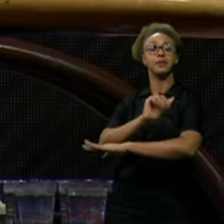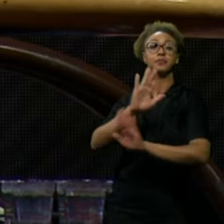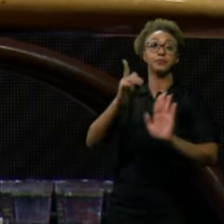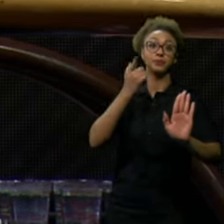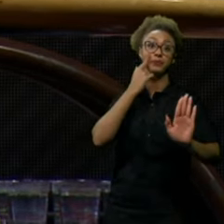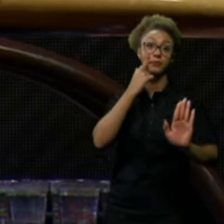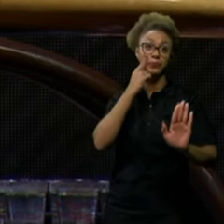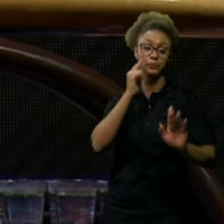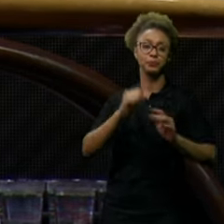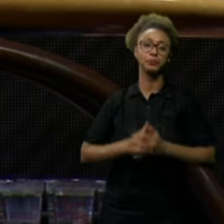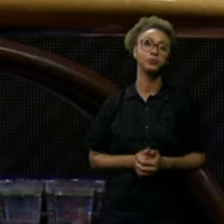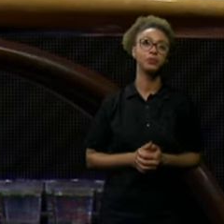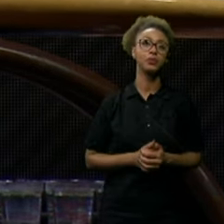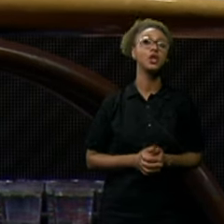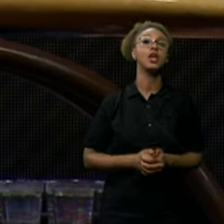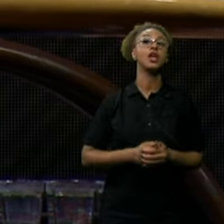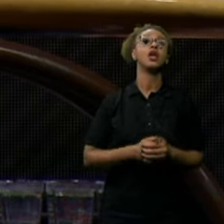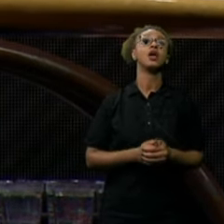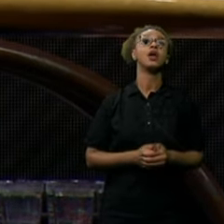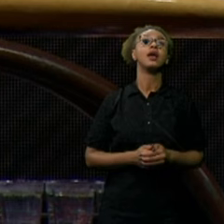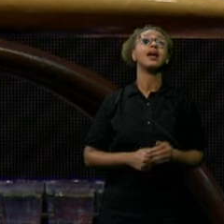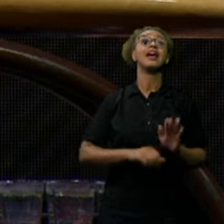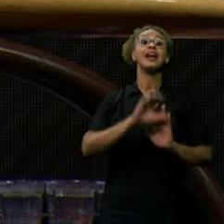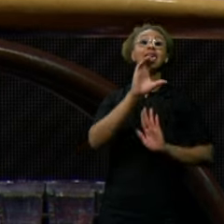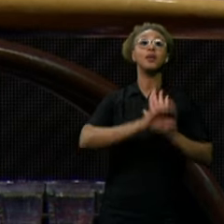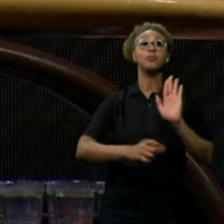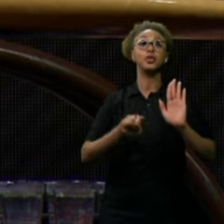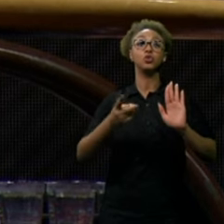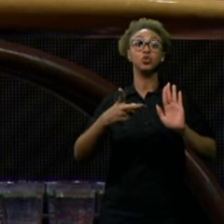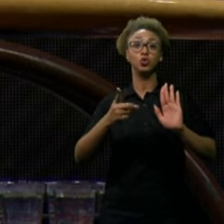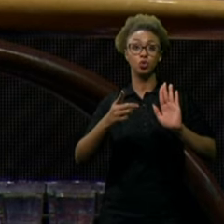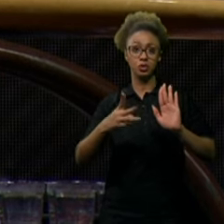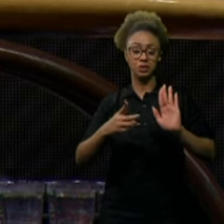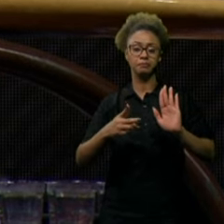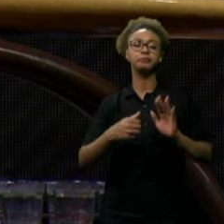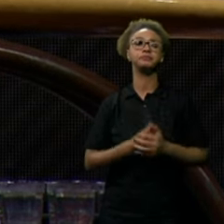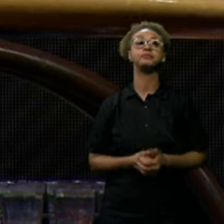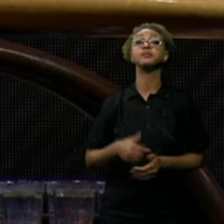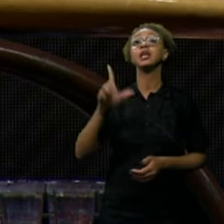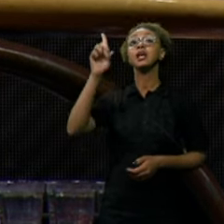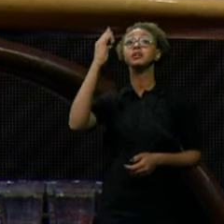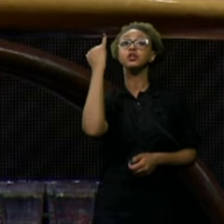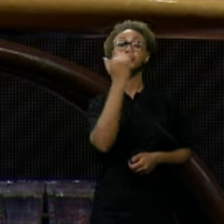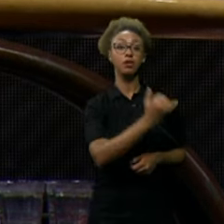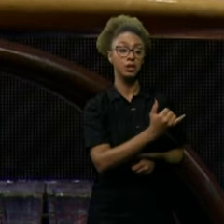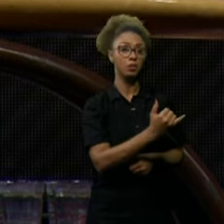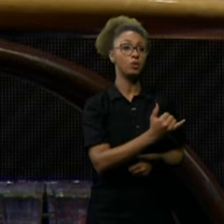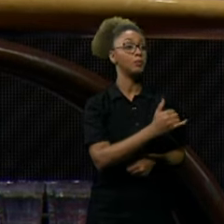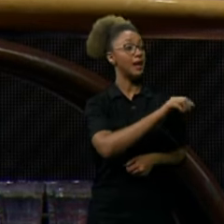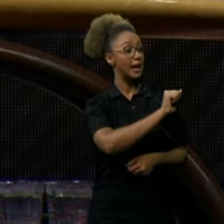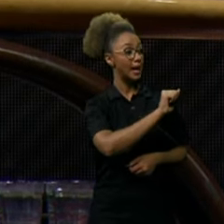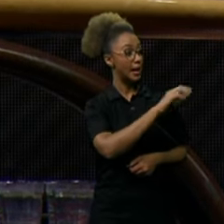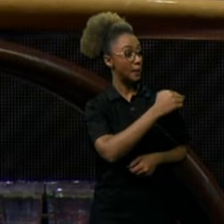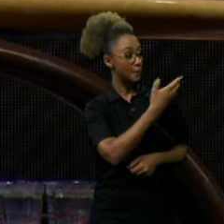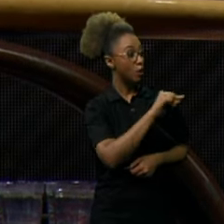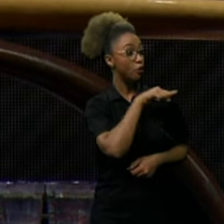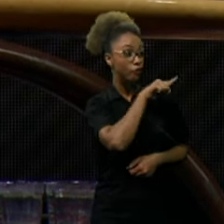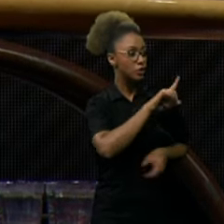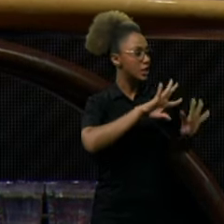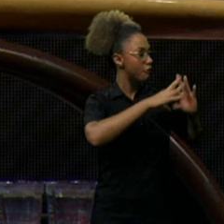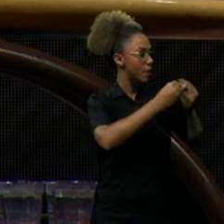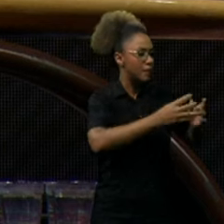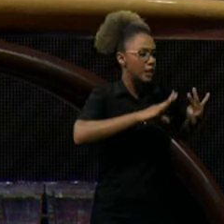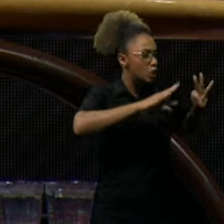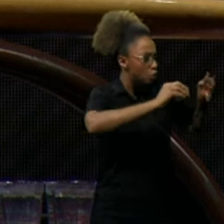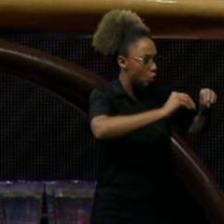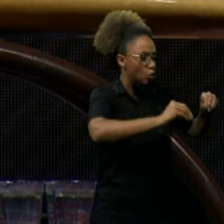do Capítulo 12 a hora disse o senhor Abraão sai da tua terra e da terra da tua parentela e